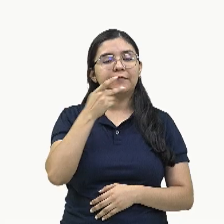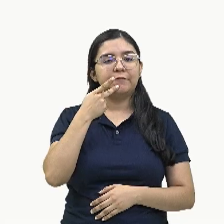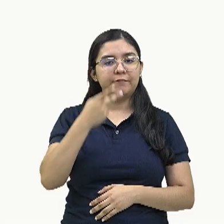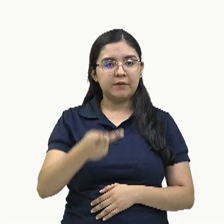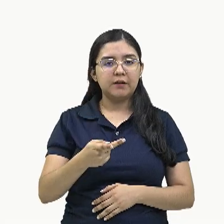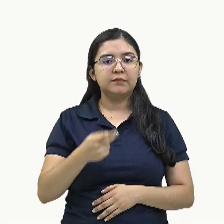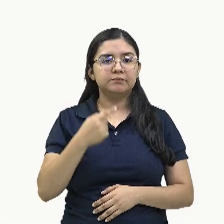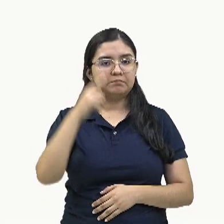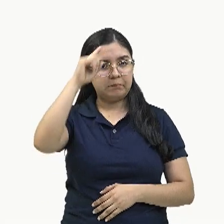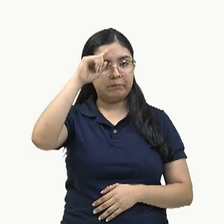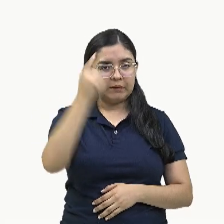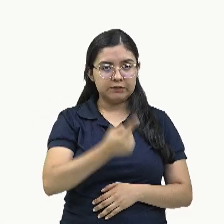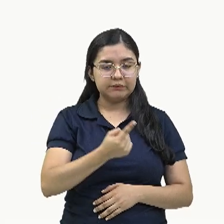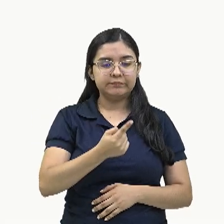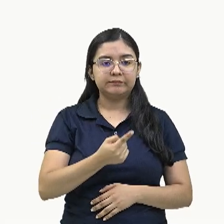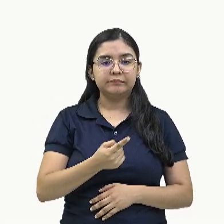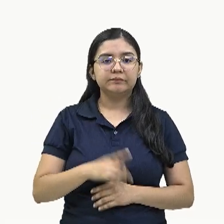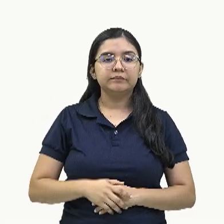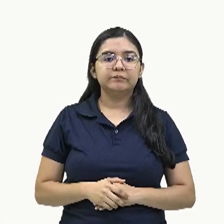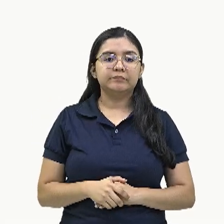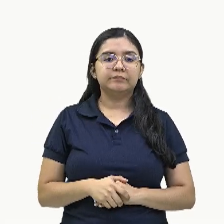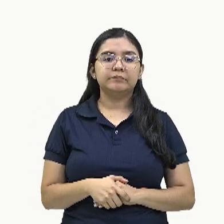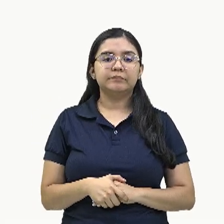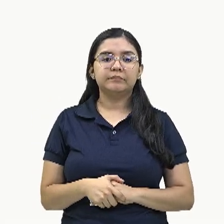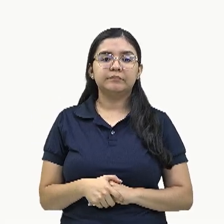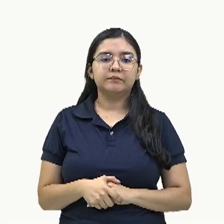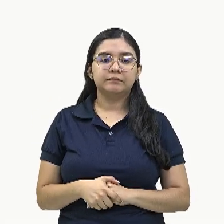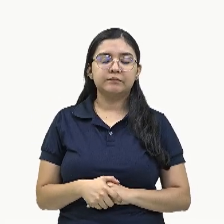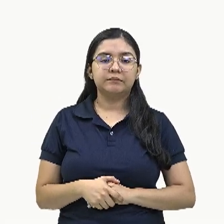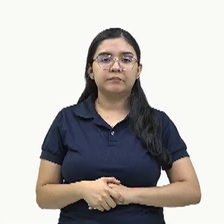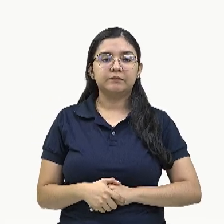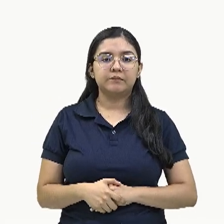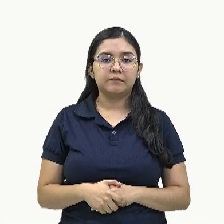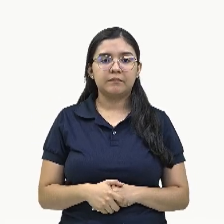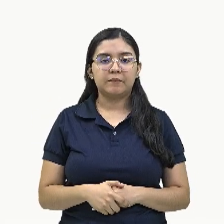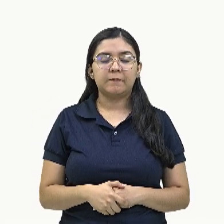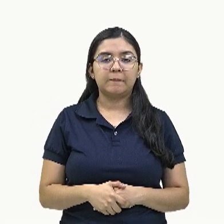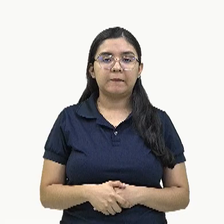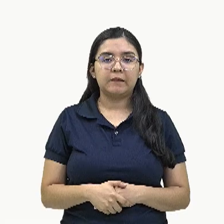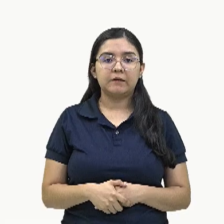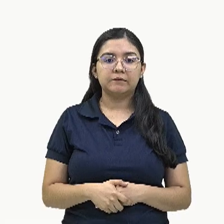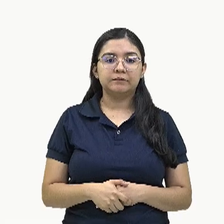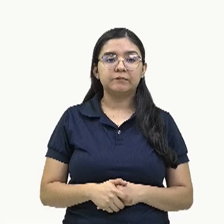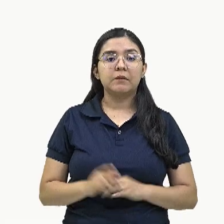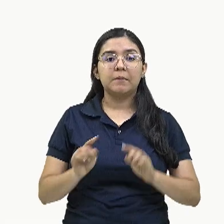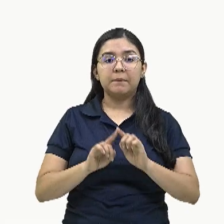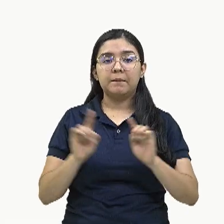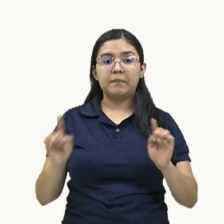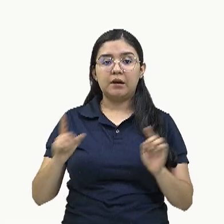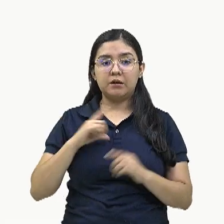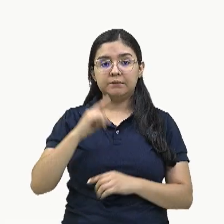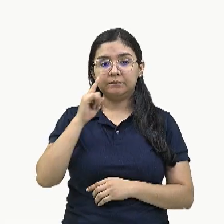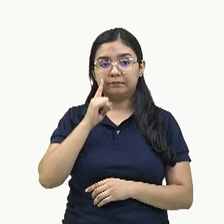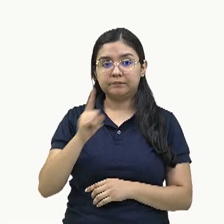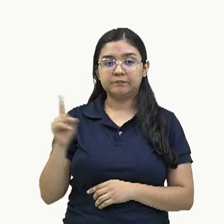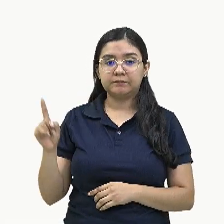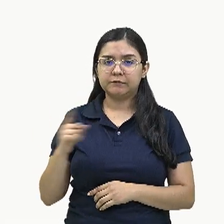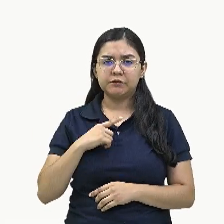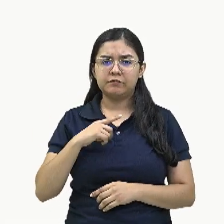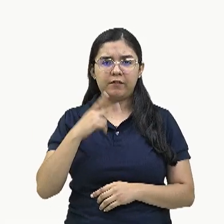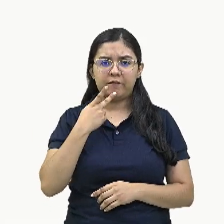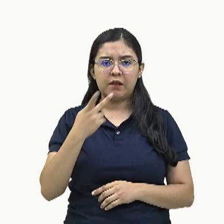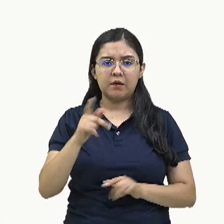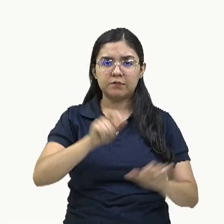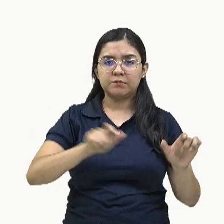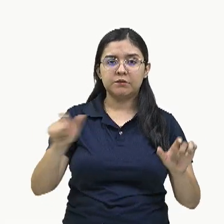né? Vamos lá. Faz agora, menino. Senão já viu, né? Mas aqui, a gente não vai falar assim com as